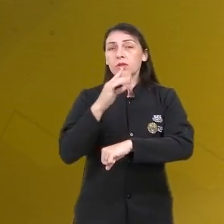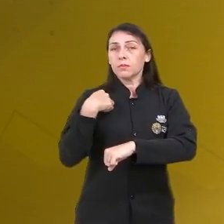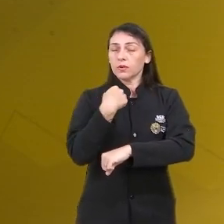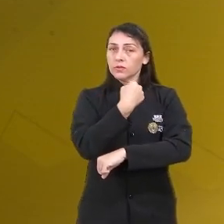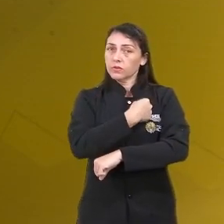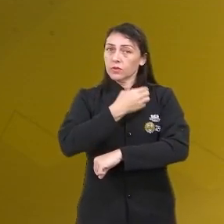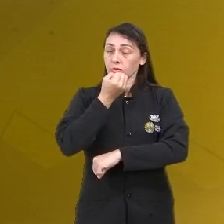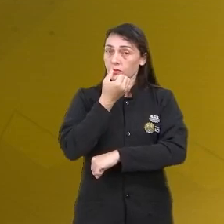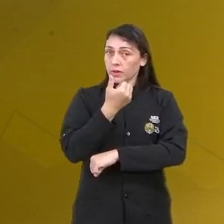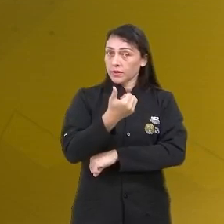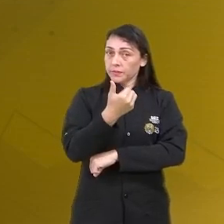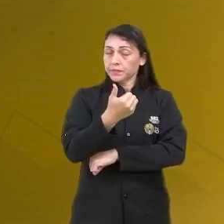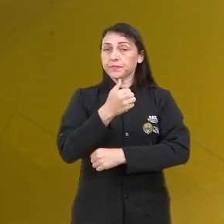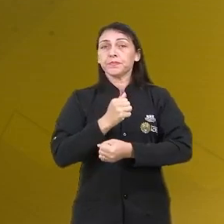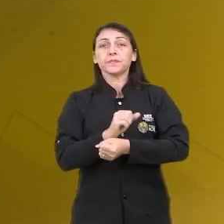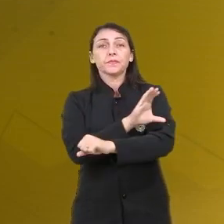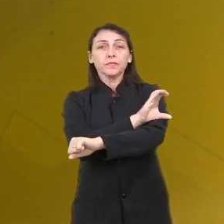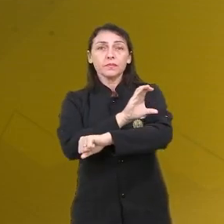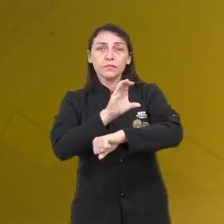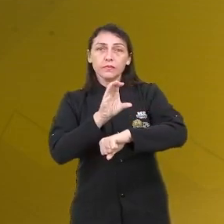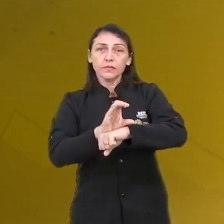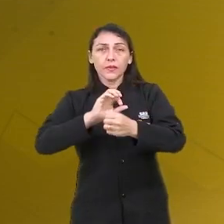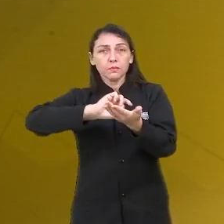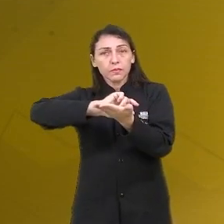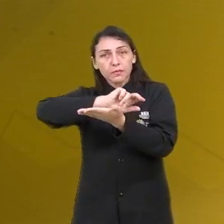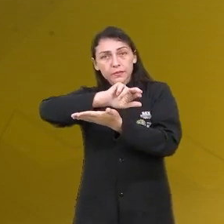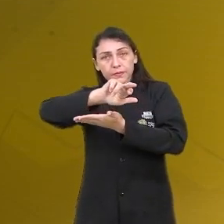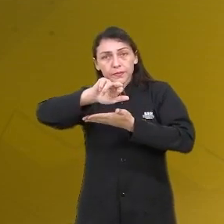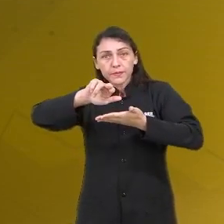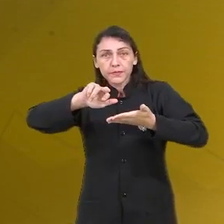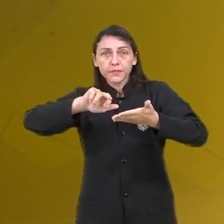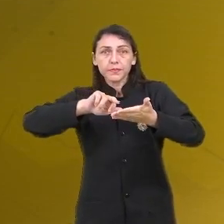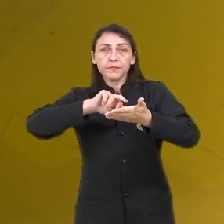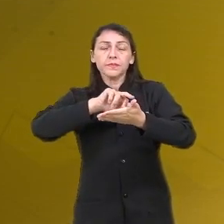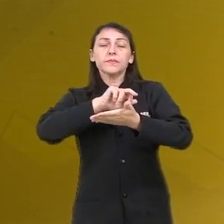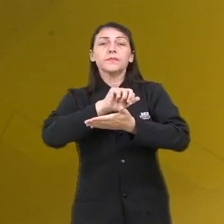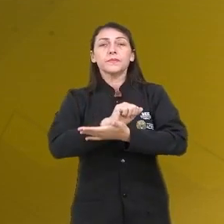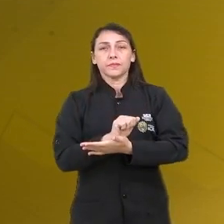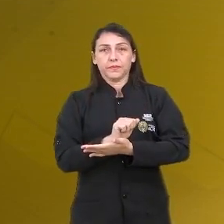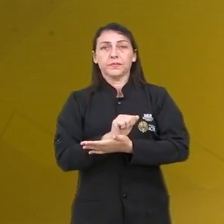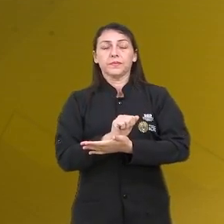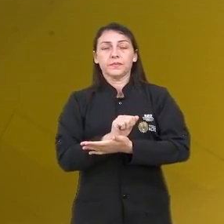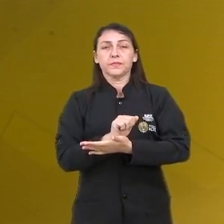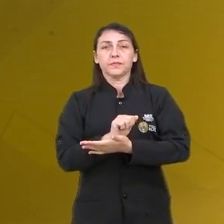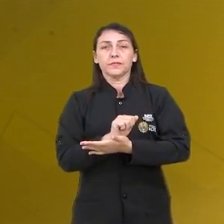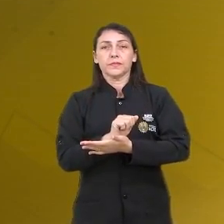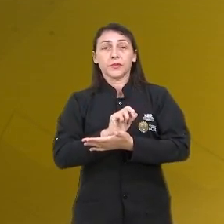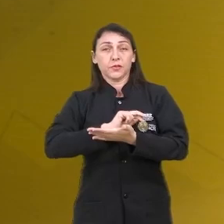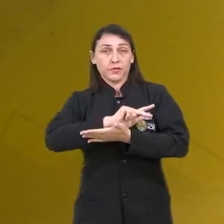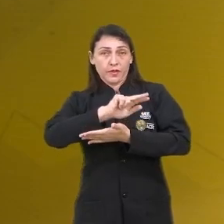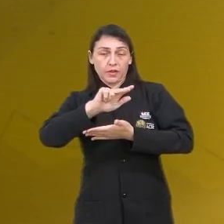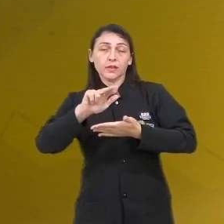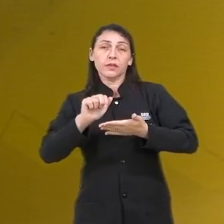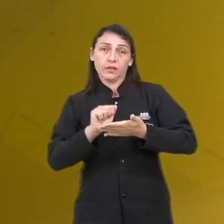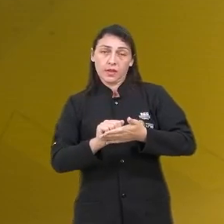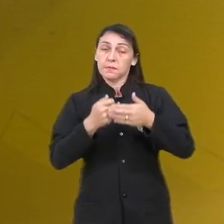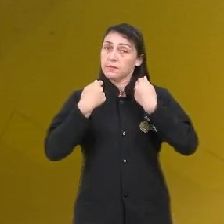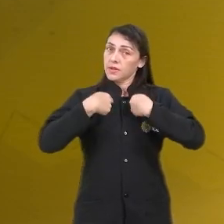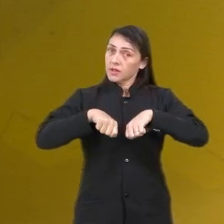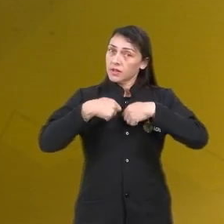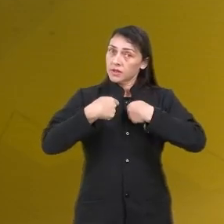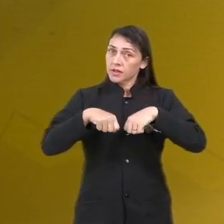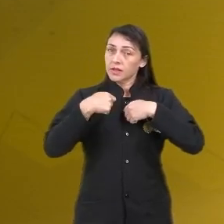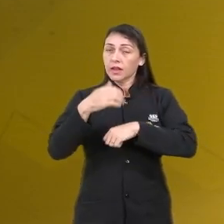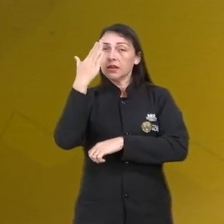nós. Tudo bem? Essas culturas são variadas, são múltiplas, são diversas e precisam